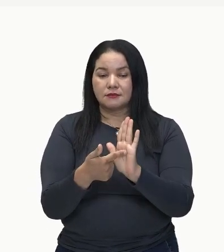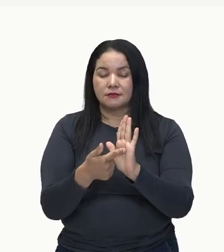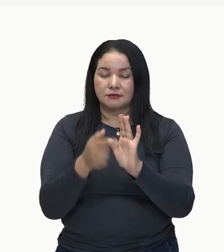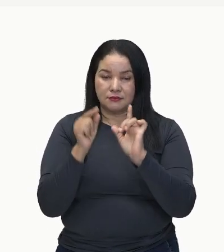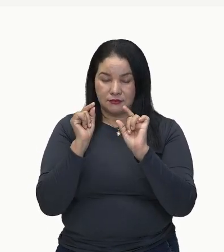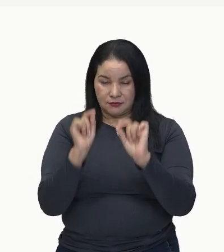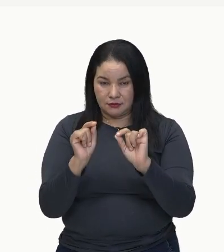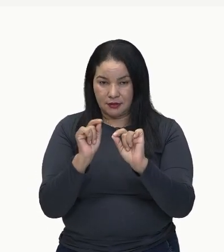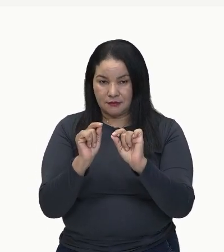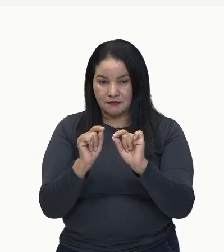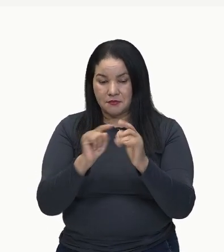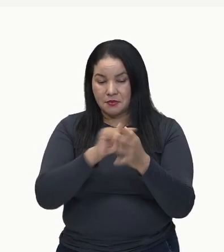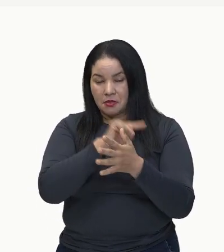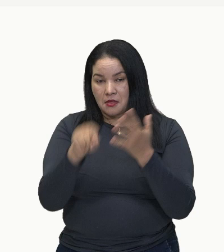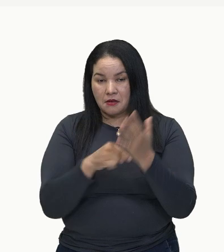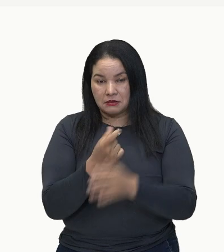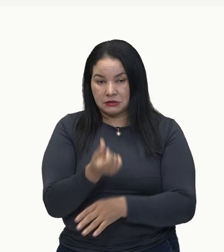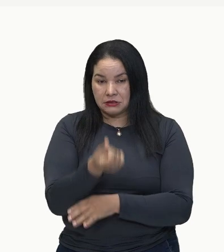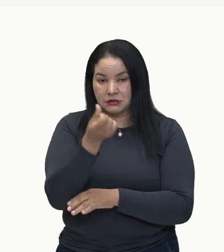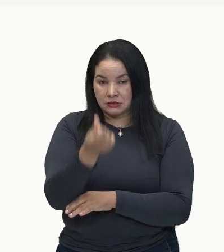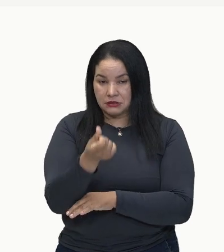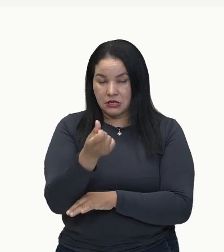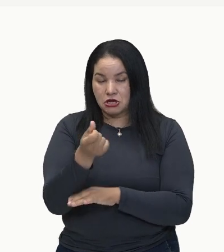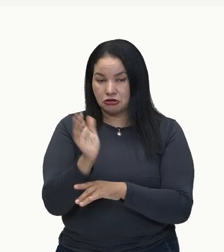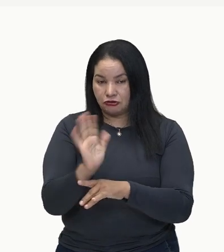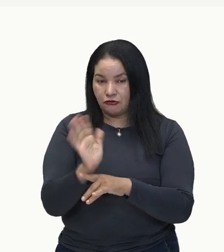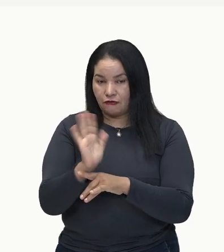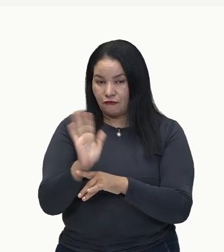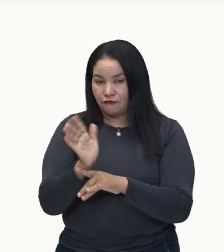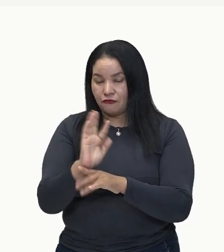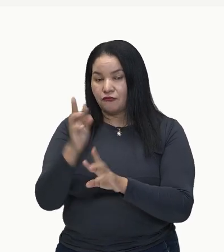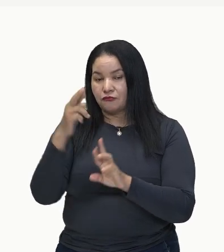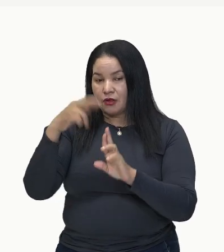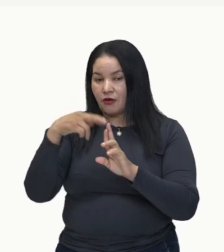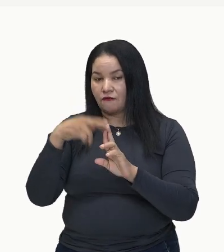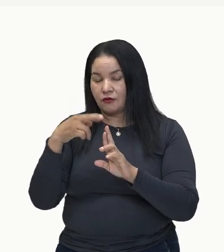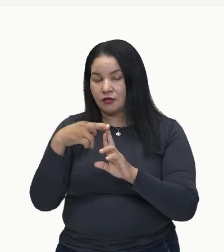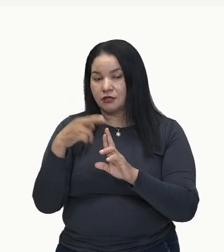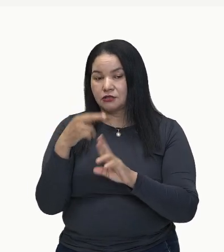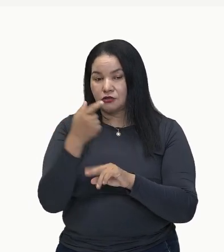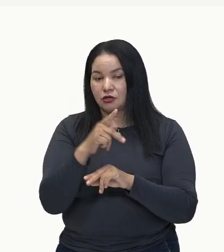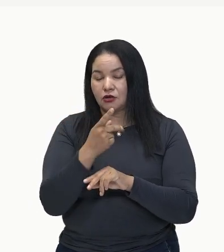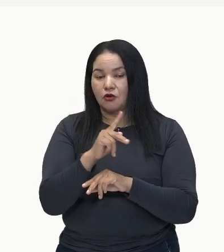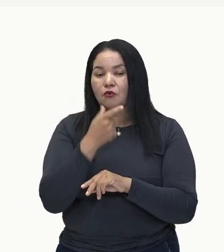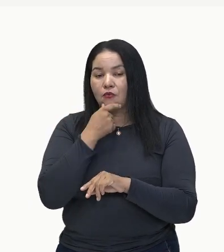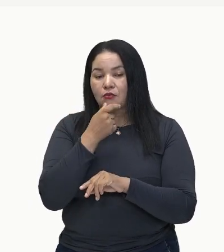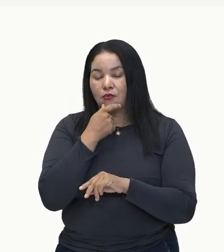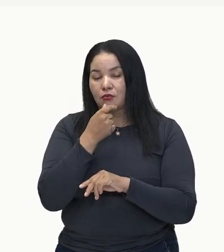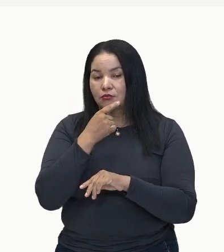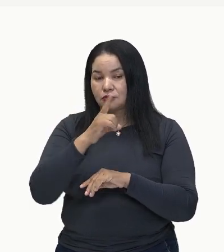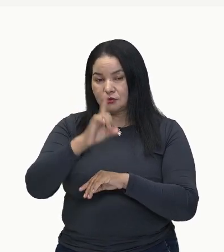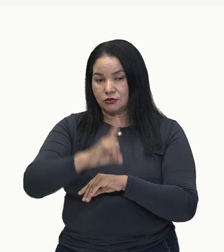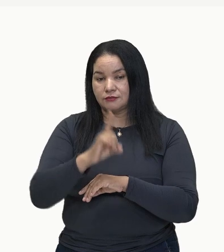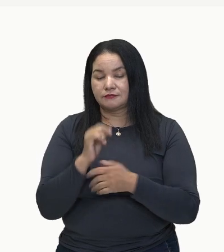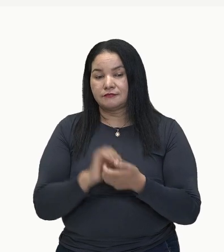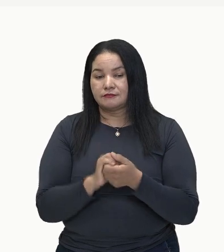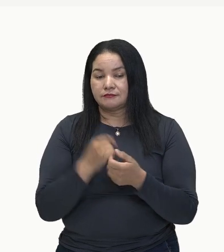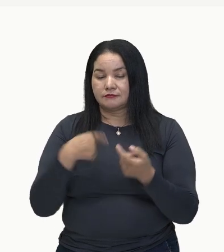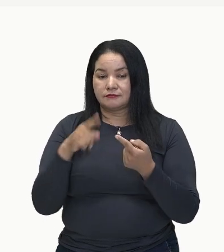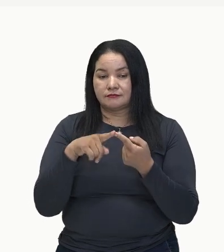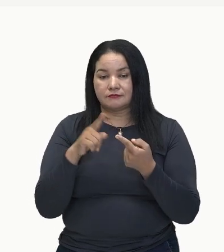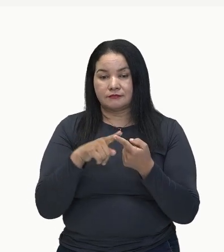uns 6 filmes, né? 6 filmes de referência ali. Apresentou 2 características, que é o humor negro, filmes